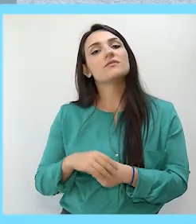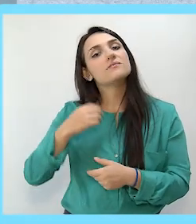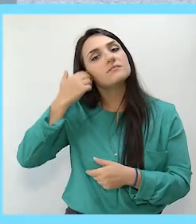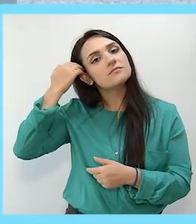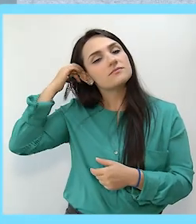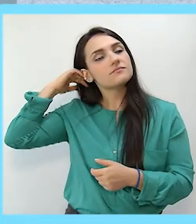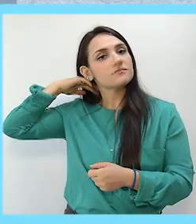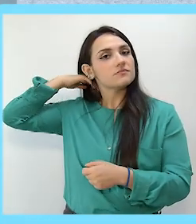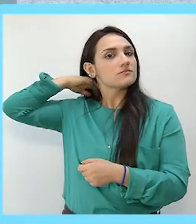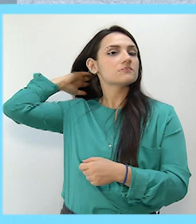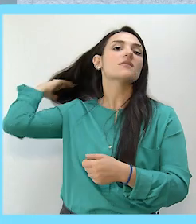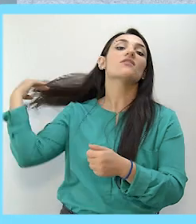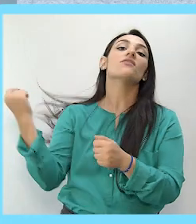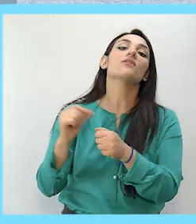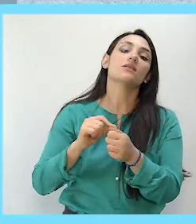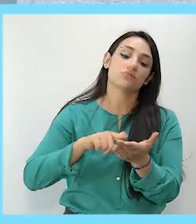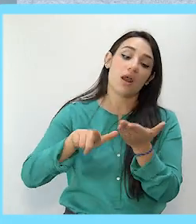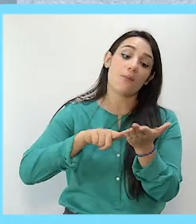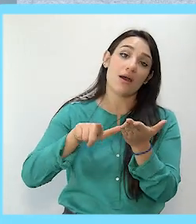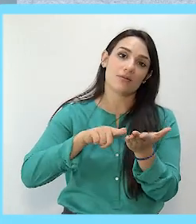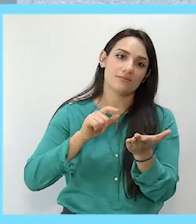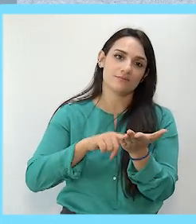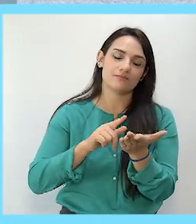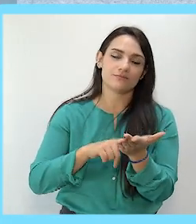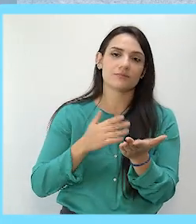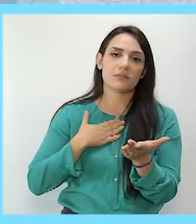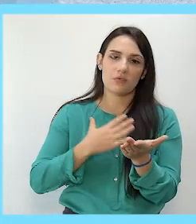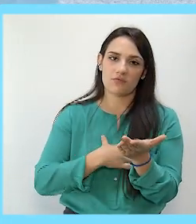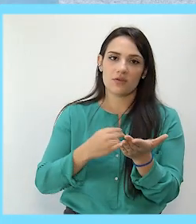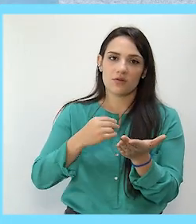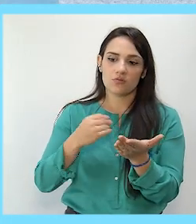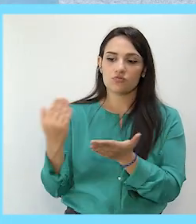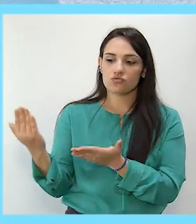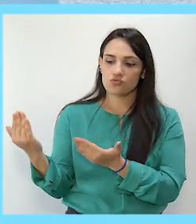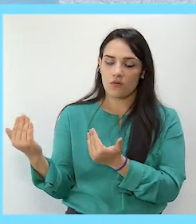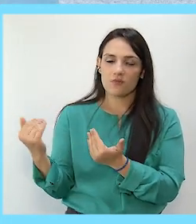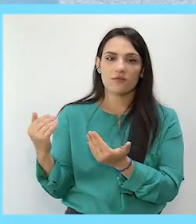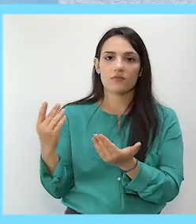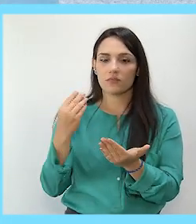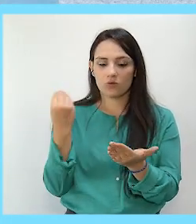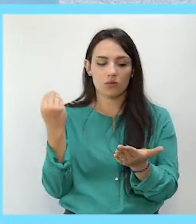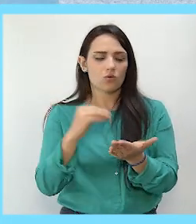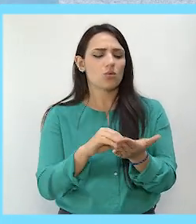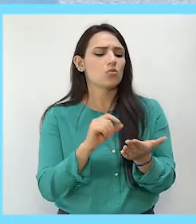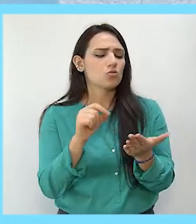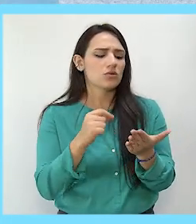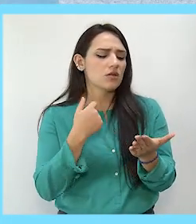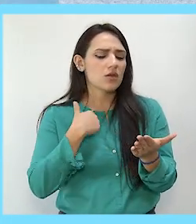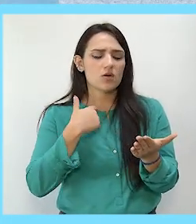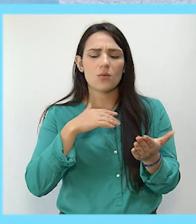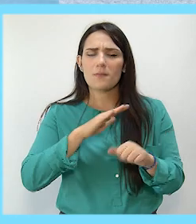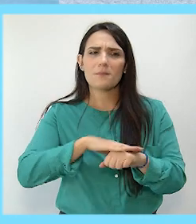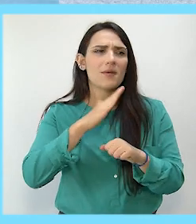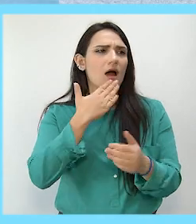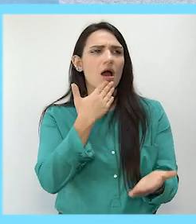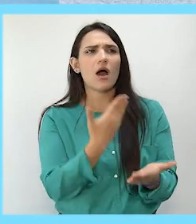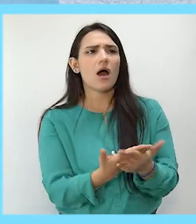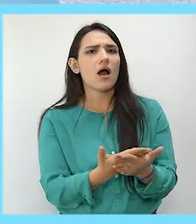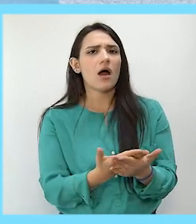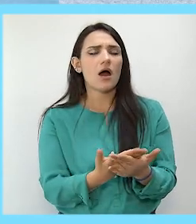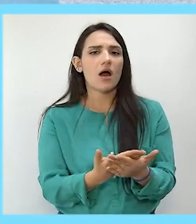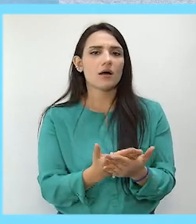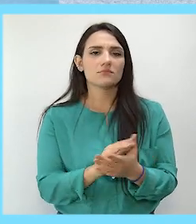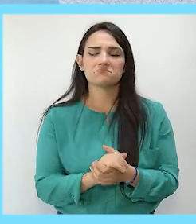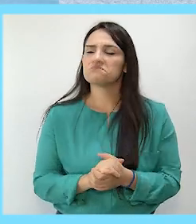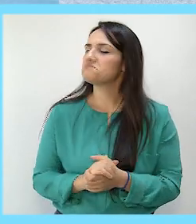rapidinho, um trabalho do meu filho caçula, onde ele coloca o que ele mais admira na mãe dele. O que ele